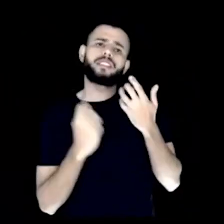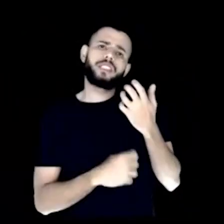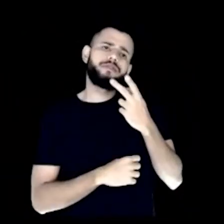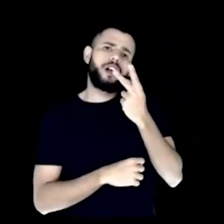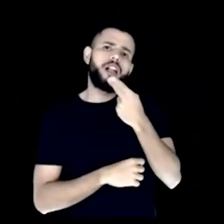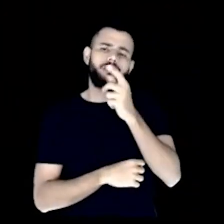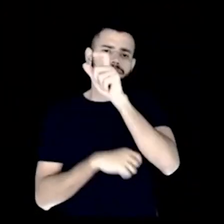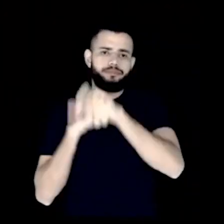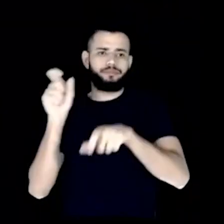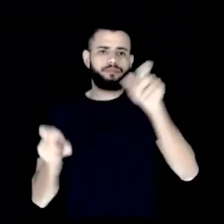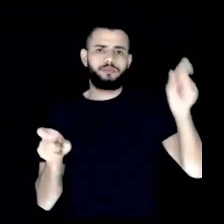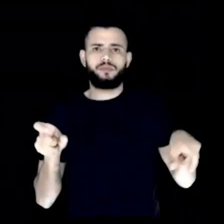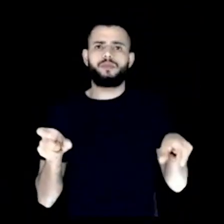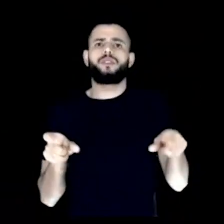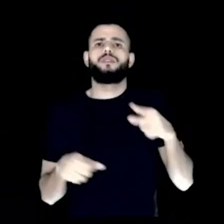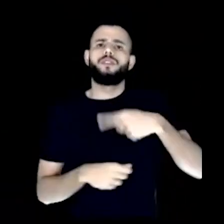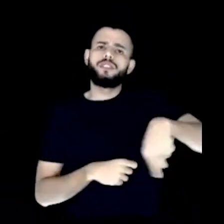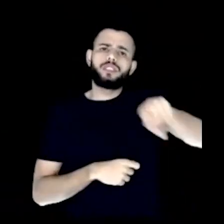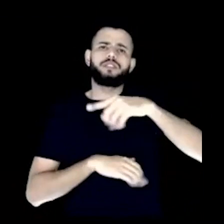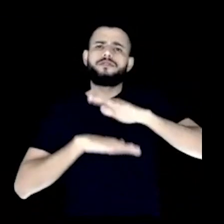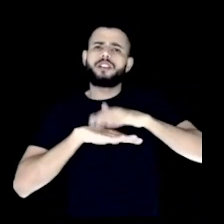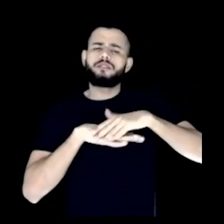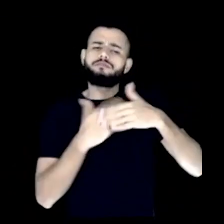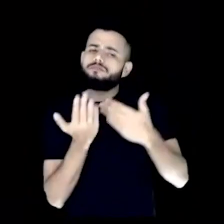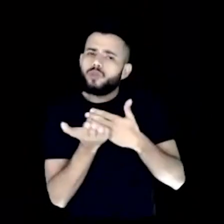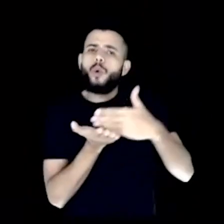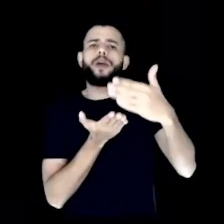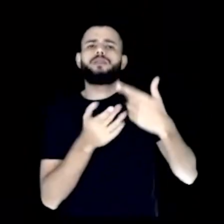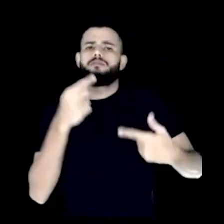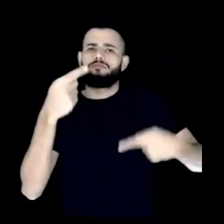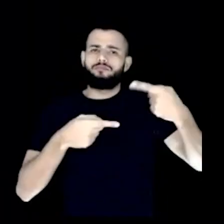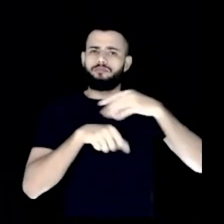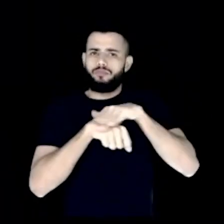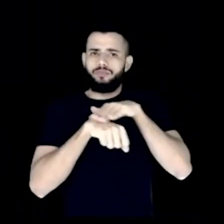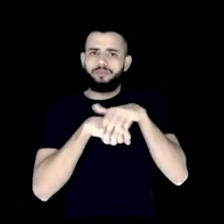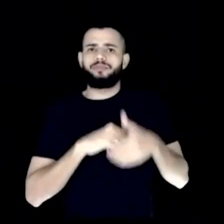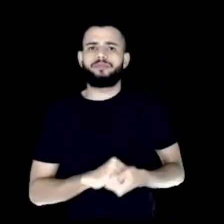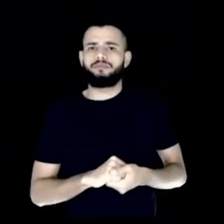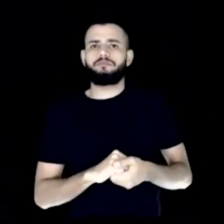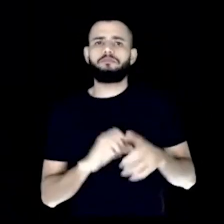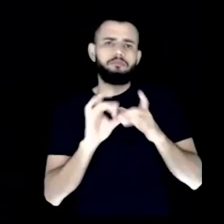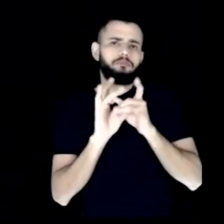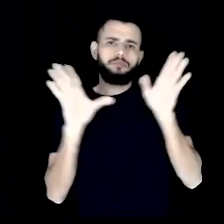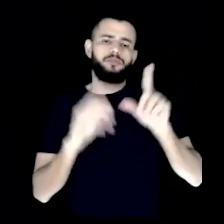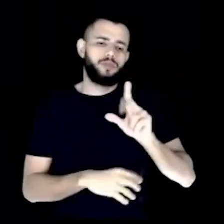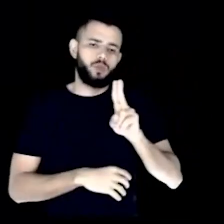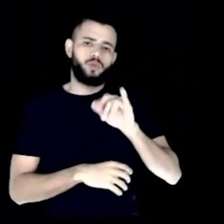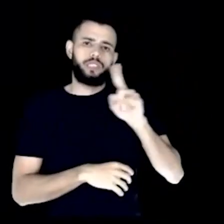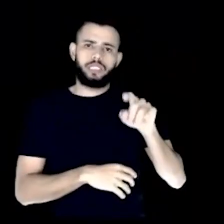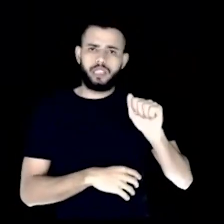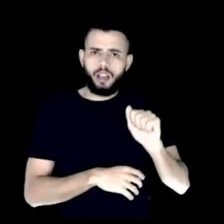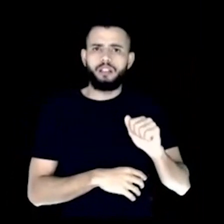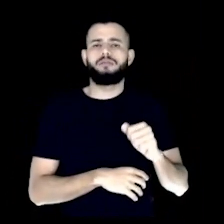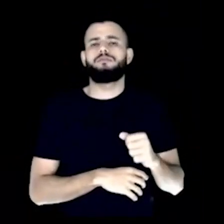Mas eu queria passar essa palavra para vocês fazerem esse pontapé inicial do bate-papo. Pode, como vocês